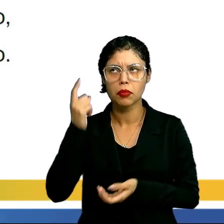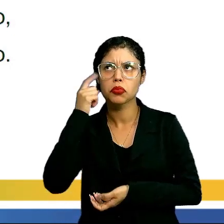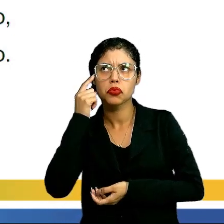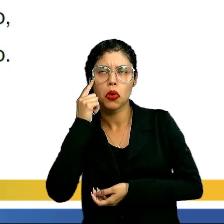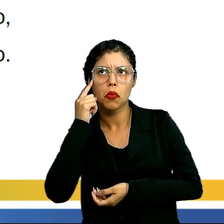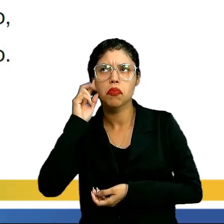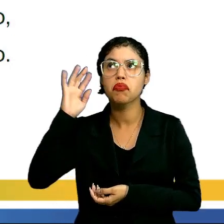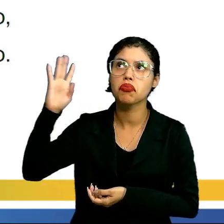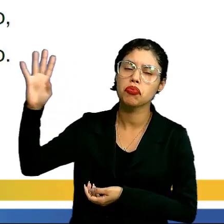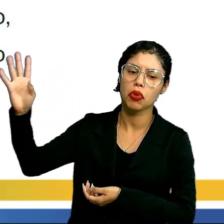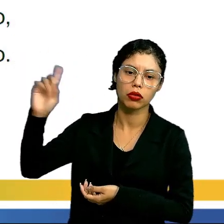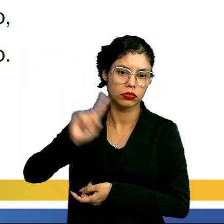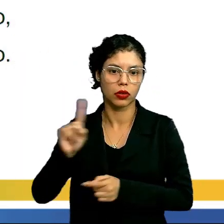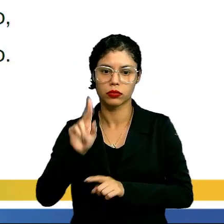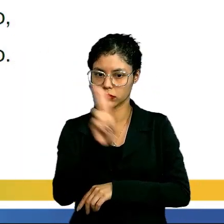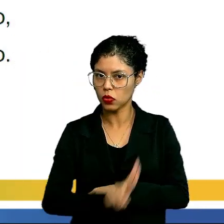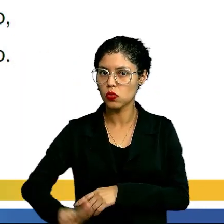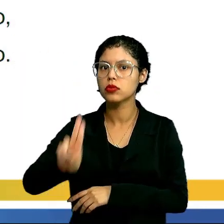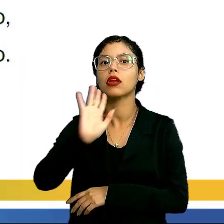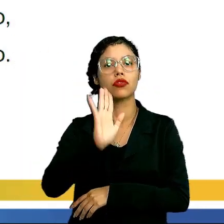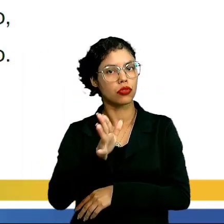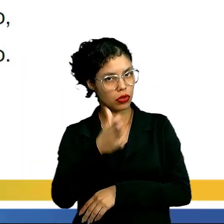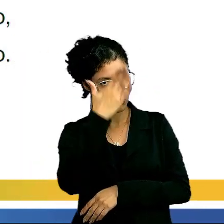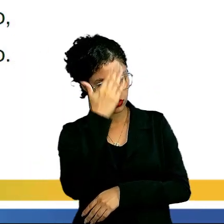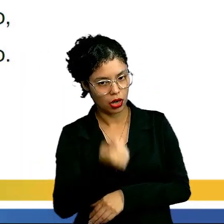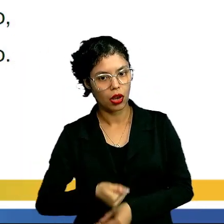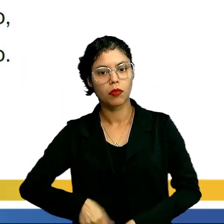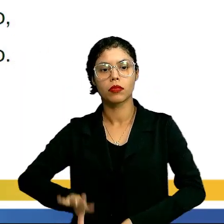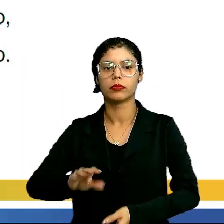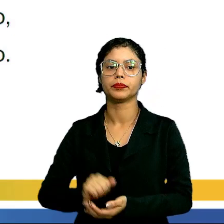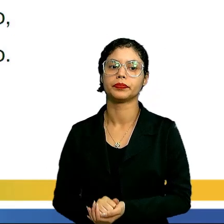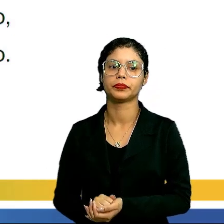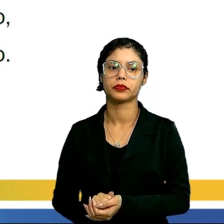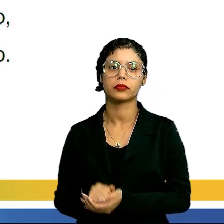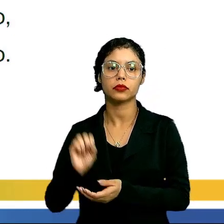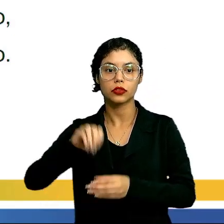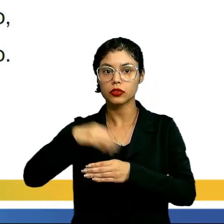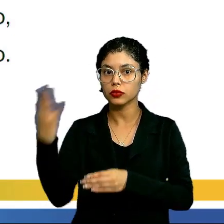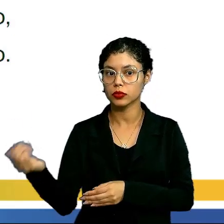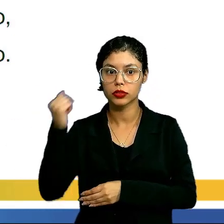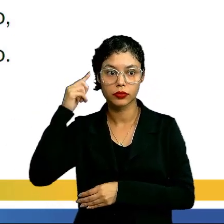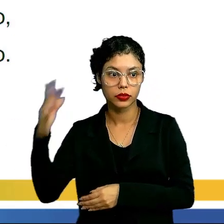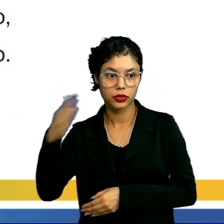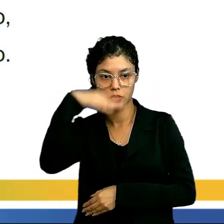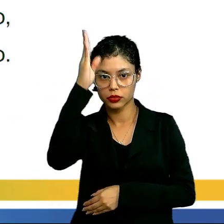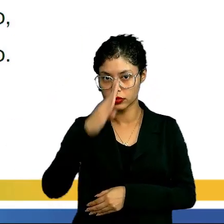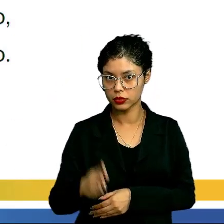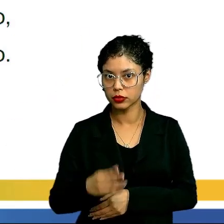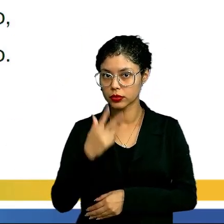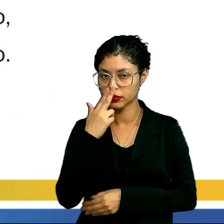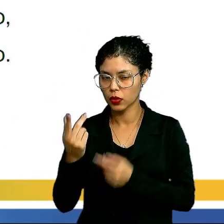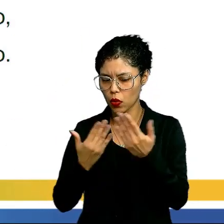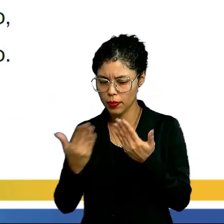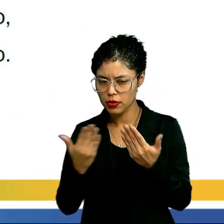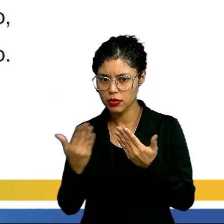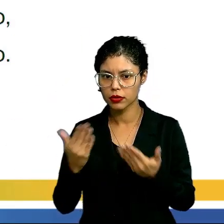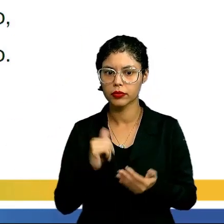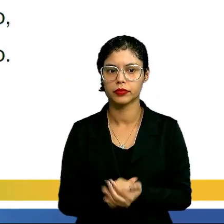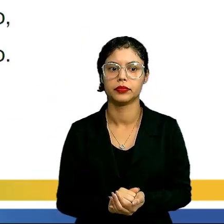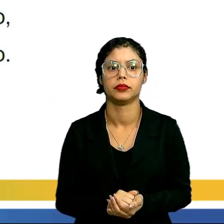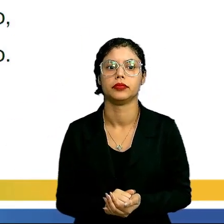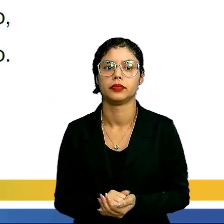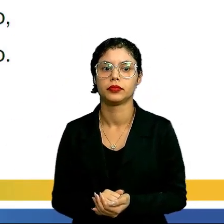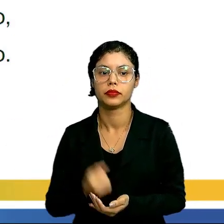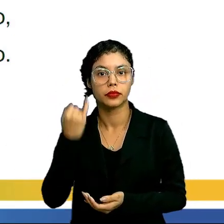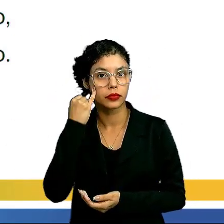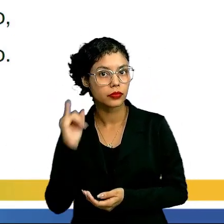roda. Você vai usar aquilo que você sabe. Aí ele continua. Fora da ficção, ele fez aí um comparativo. Eu trouxe uma ideia